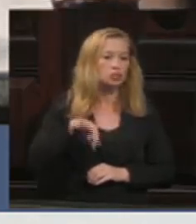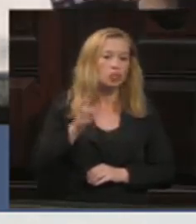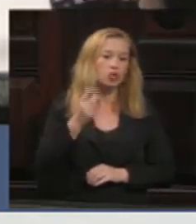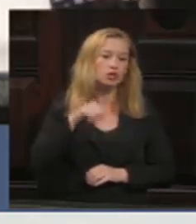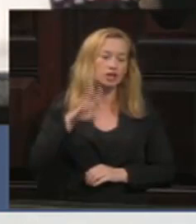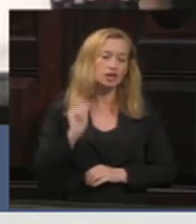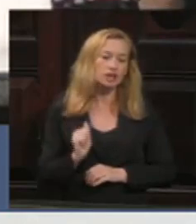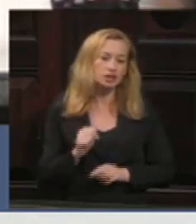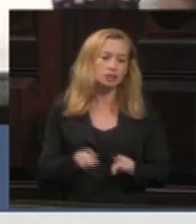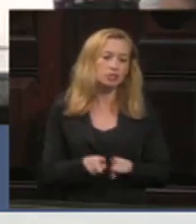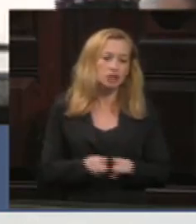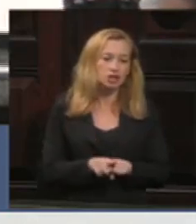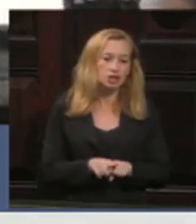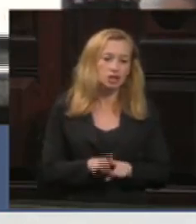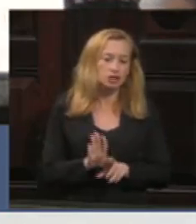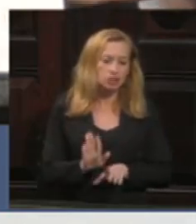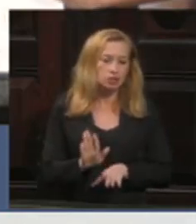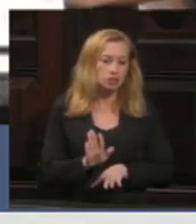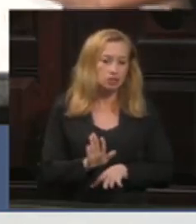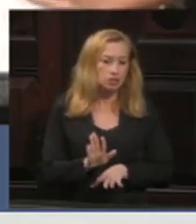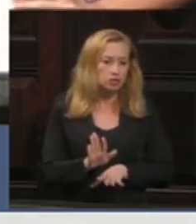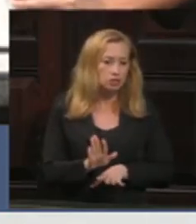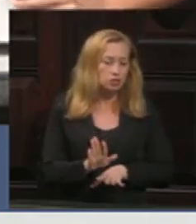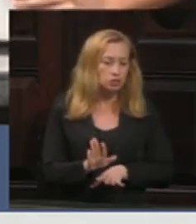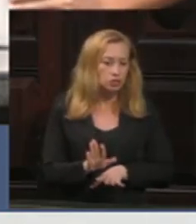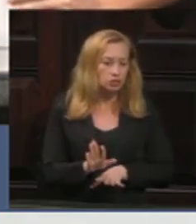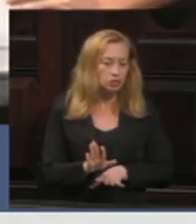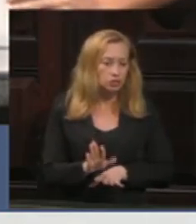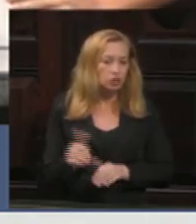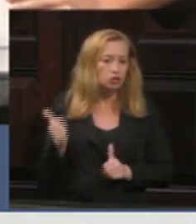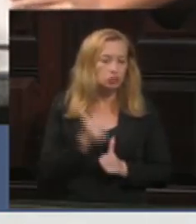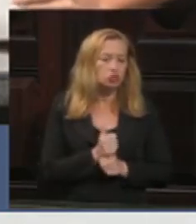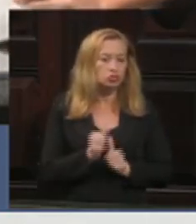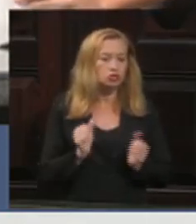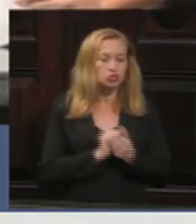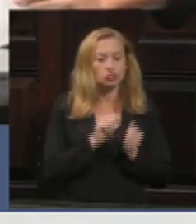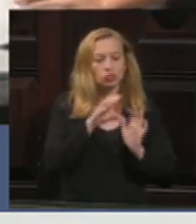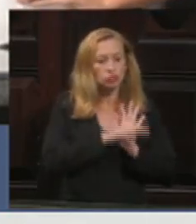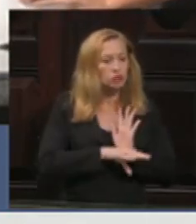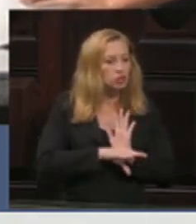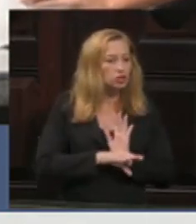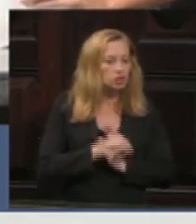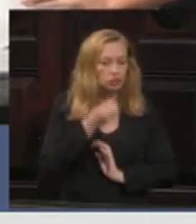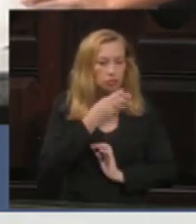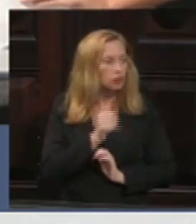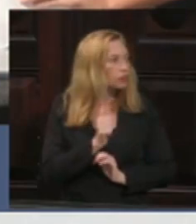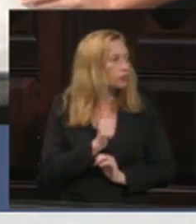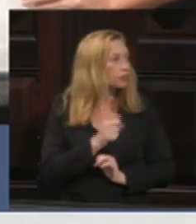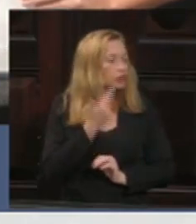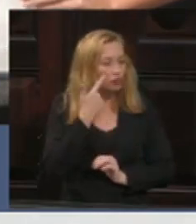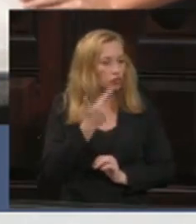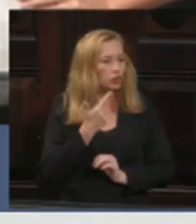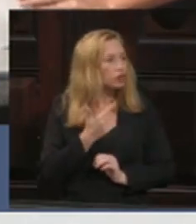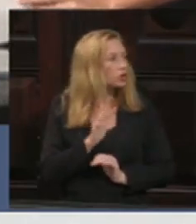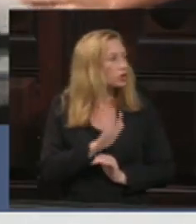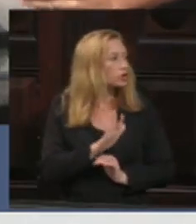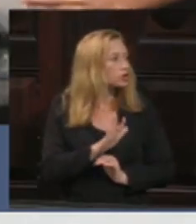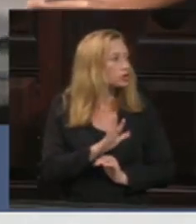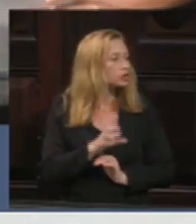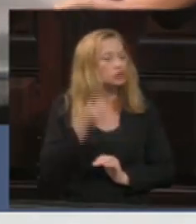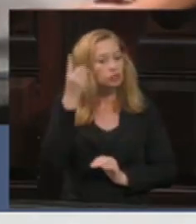à ordem após. Tem entendimento. Tá bom? O substitutivo contempla. Eu vou fazer o contrário. Deputado Carlos